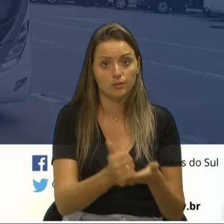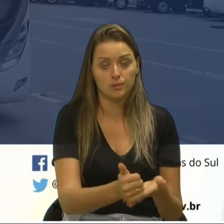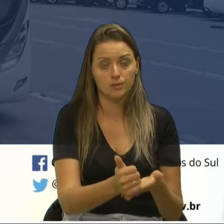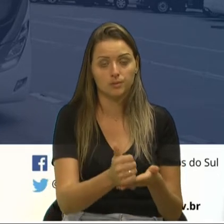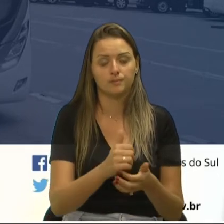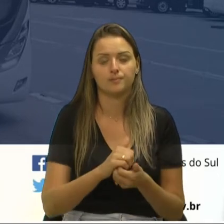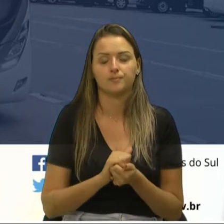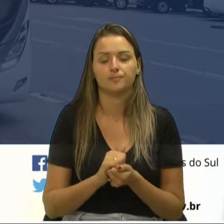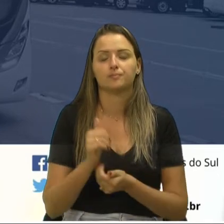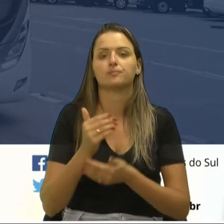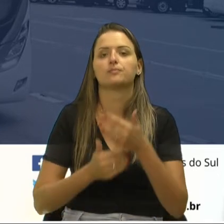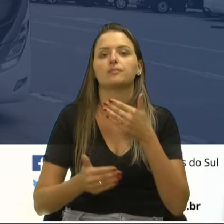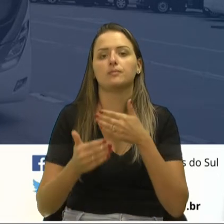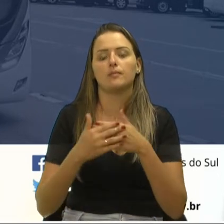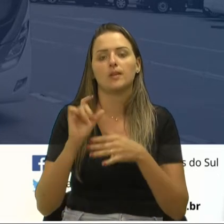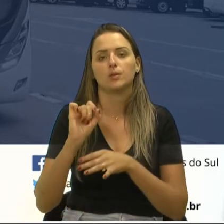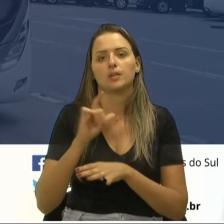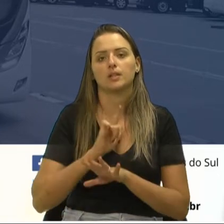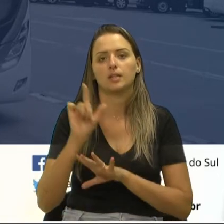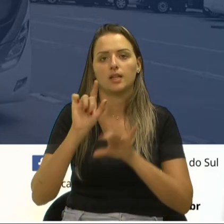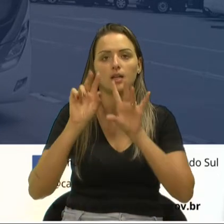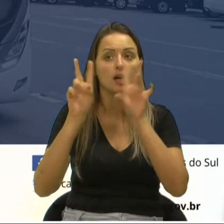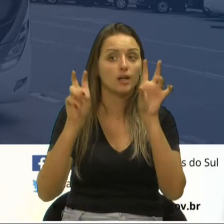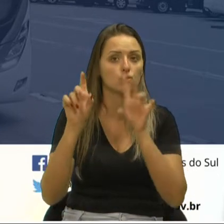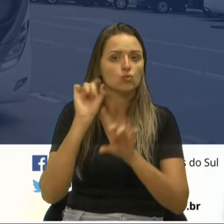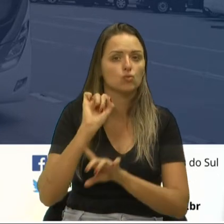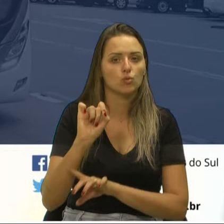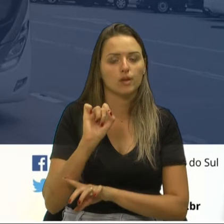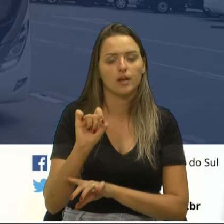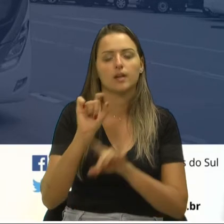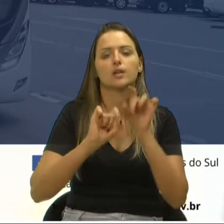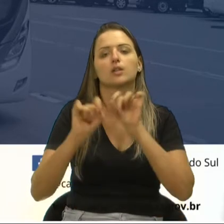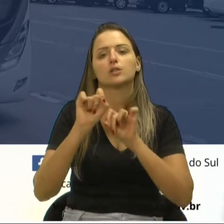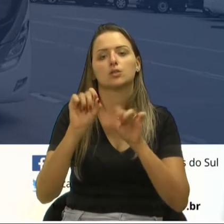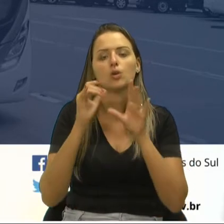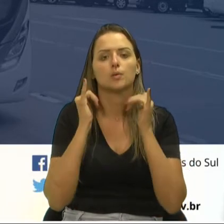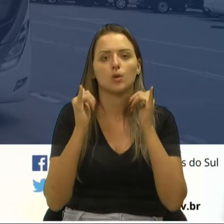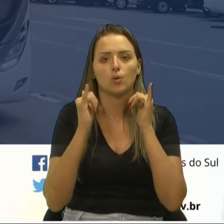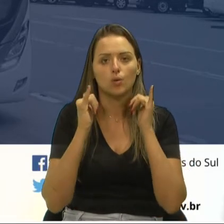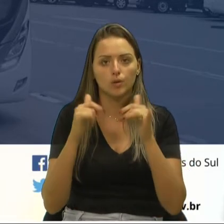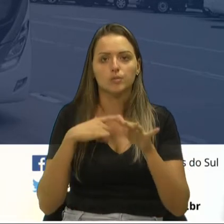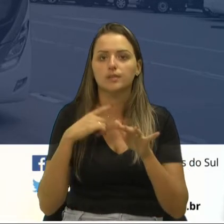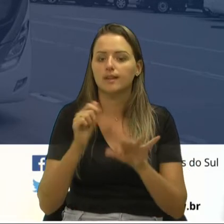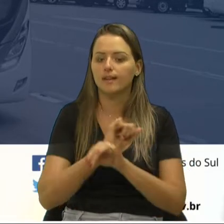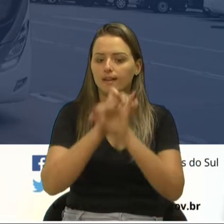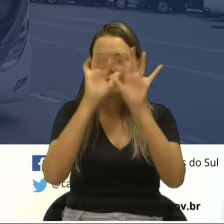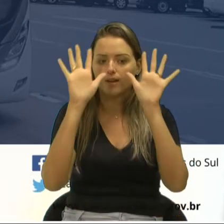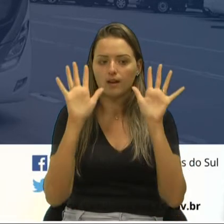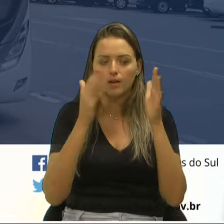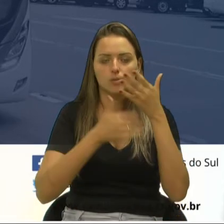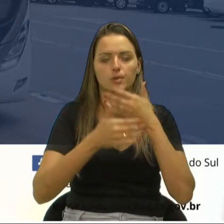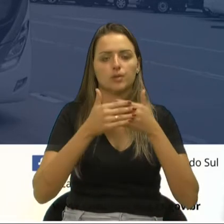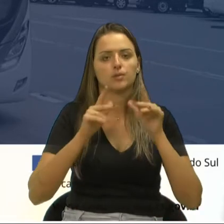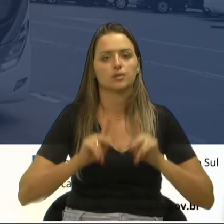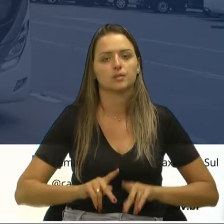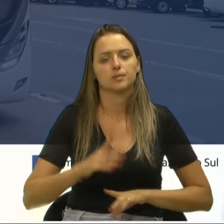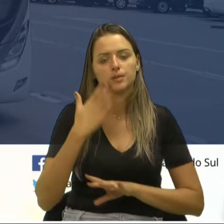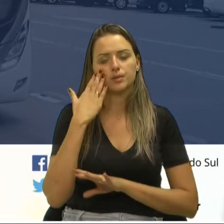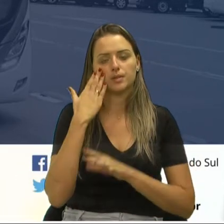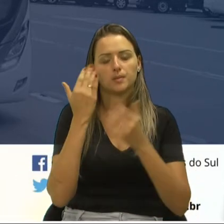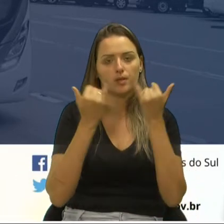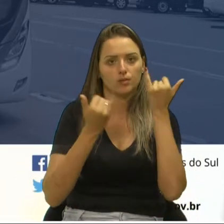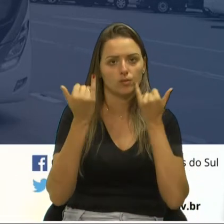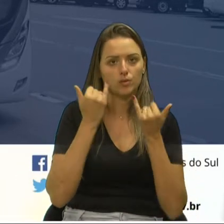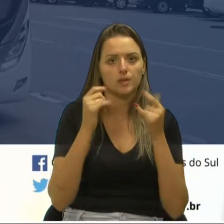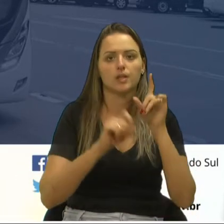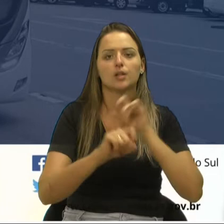para que tudo que tenha sobre o transporte público fique, essa informação fique a público, a conhecimento de todos. Questão